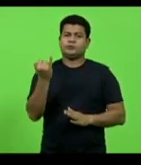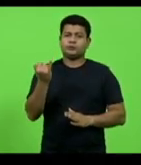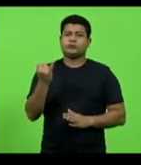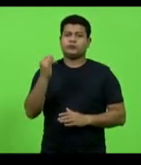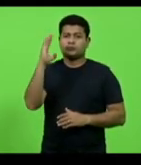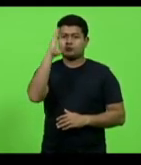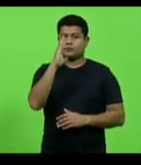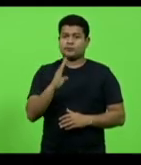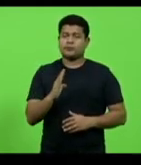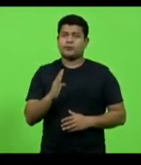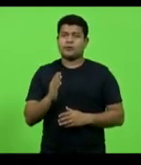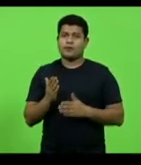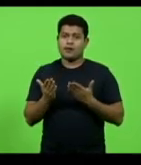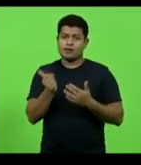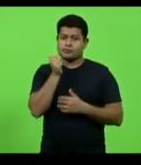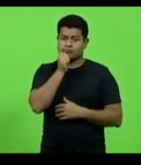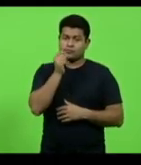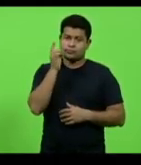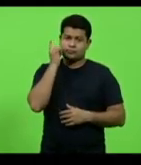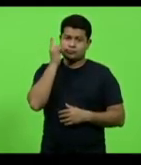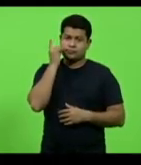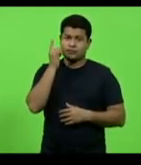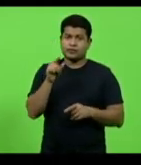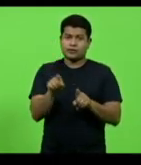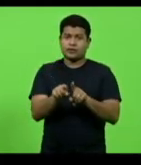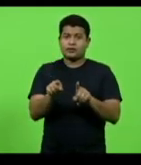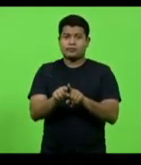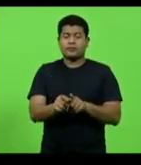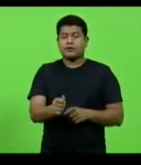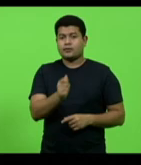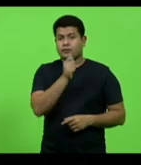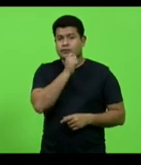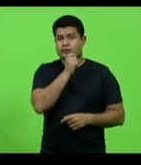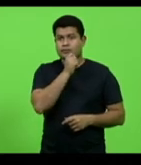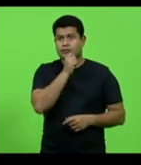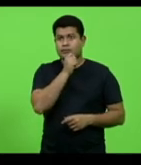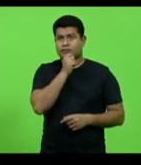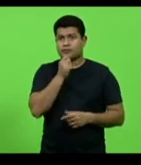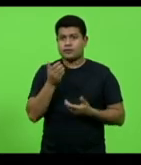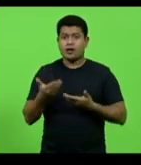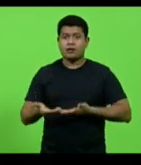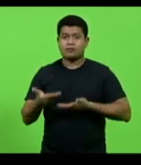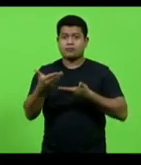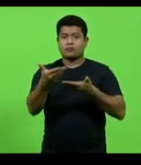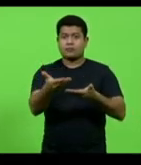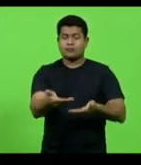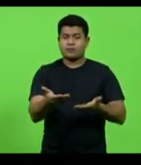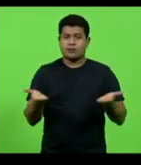deputada Ana Carolina Campagnolo por ter me convidado para